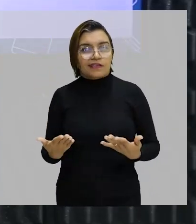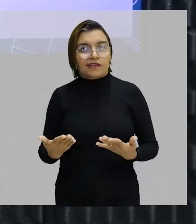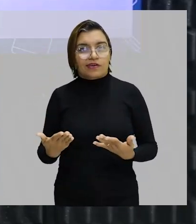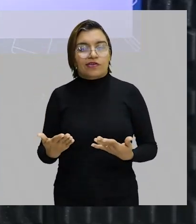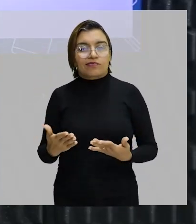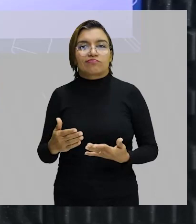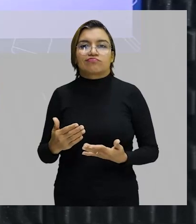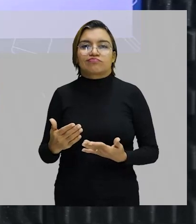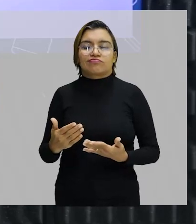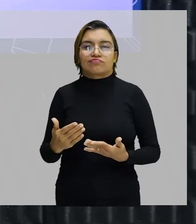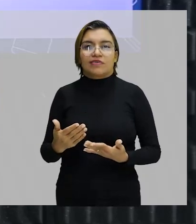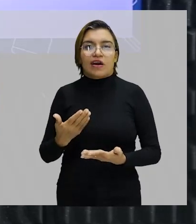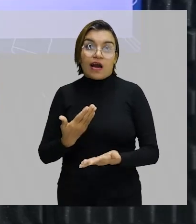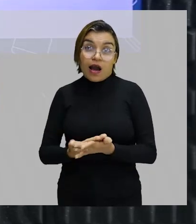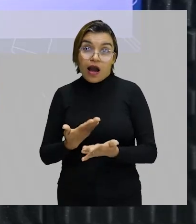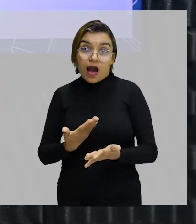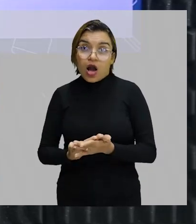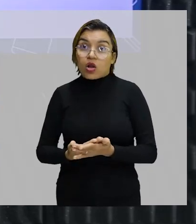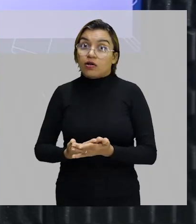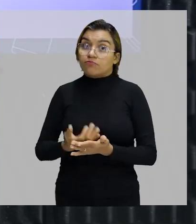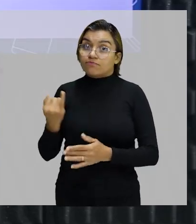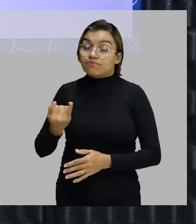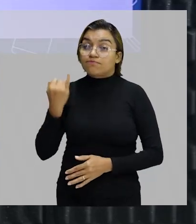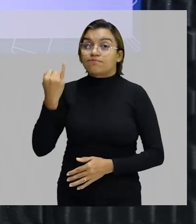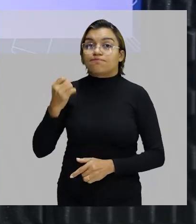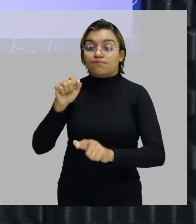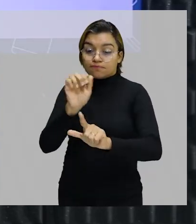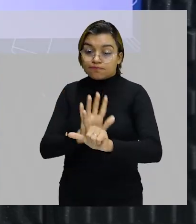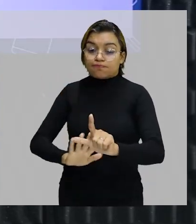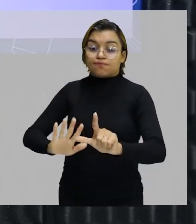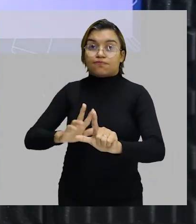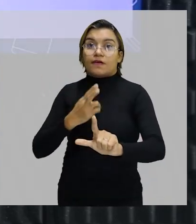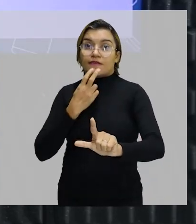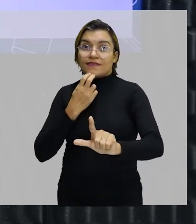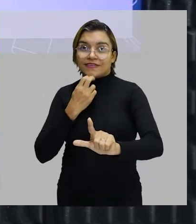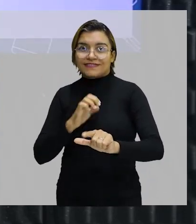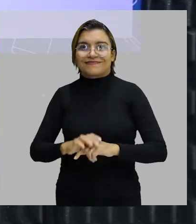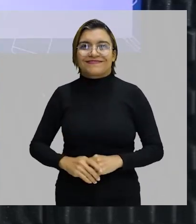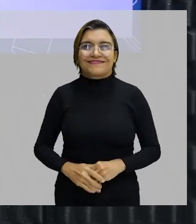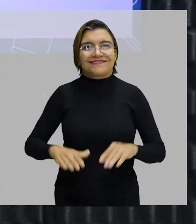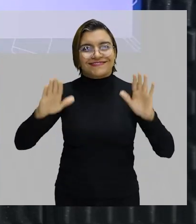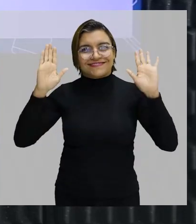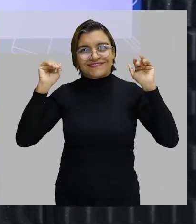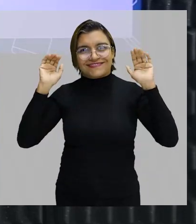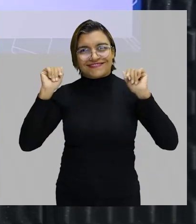essas e outras informações, nos acompanhe na plataforma Gonçalves Dias. Valeu!